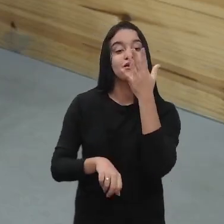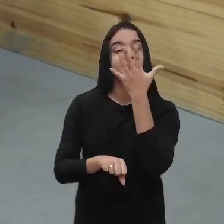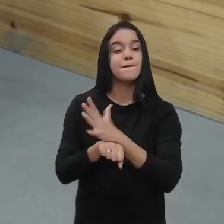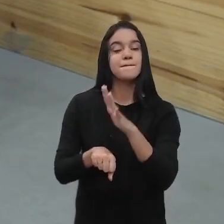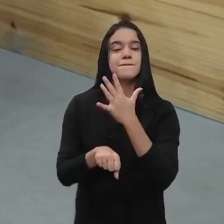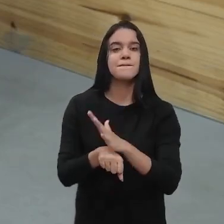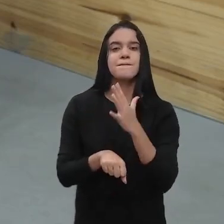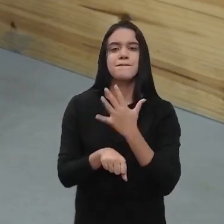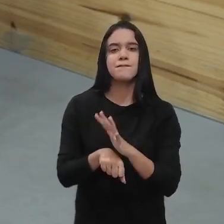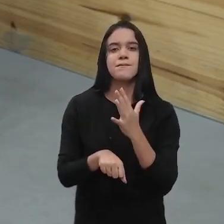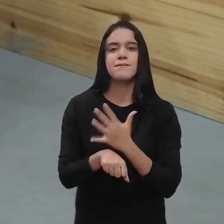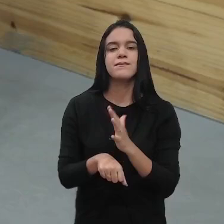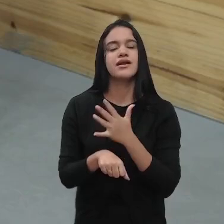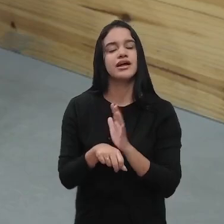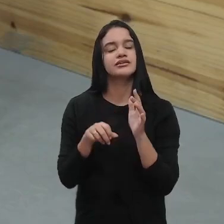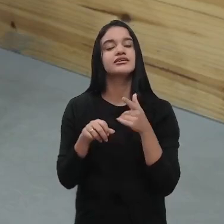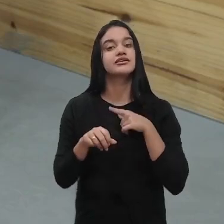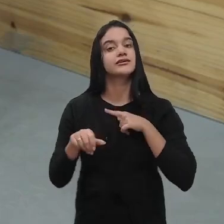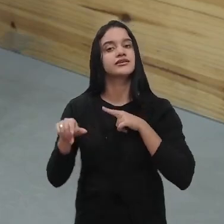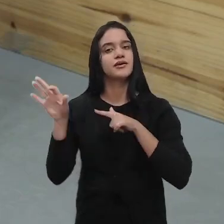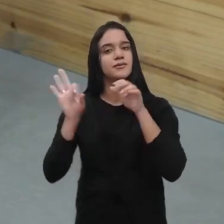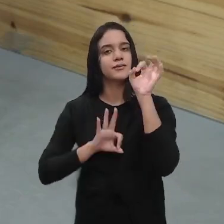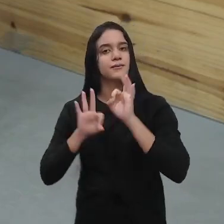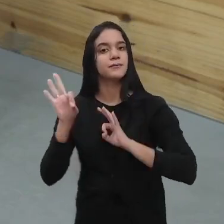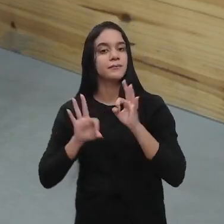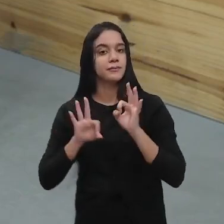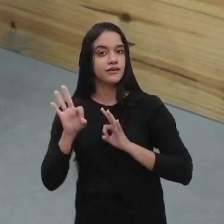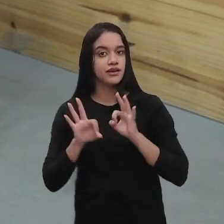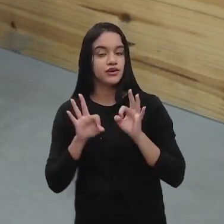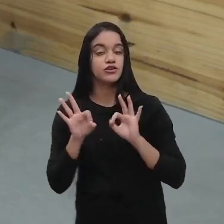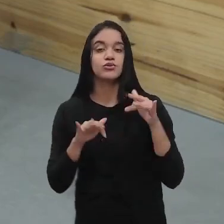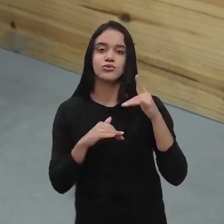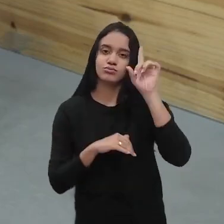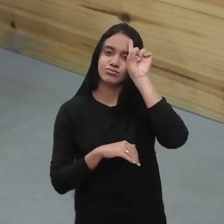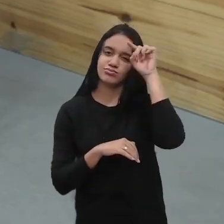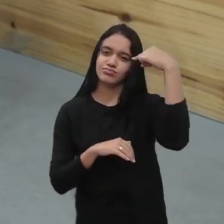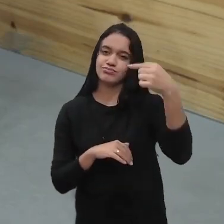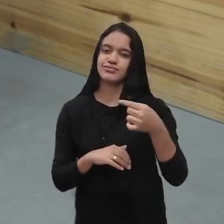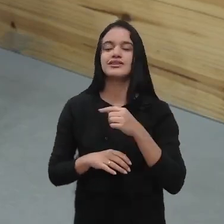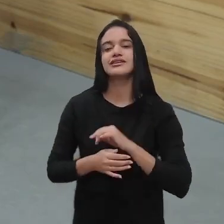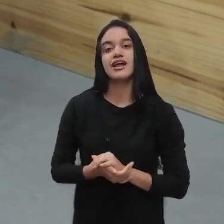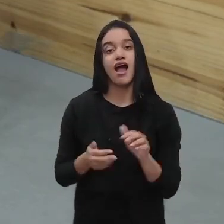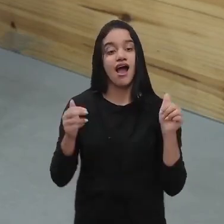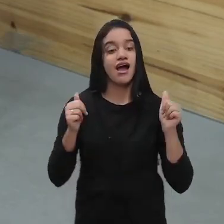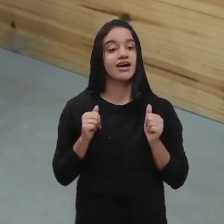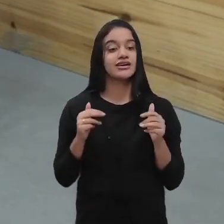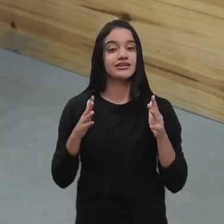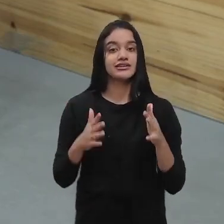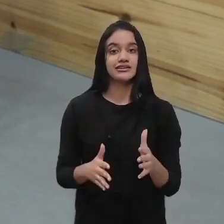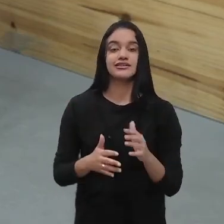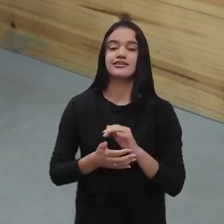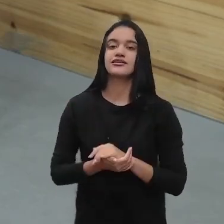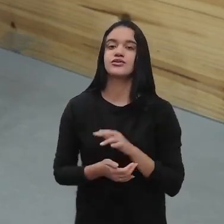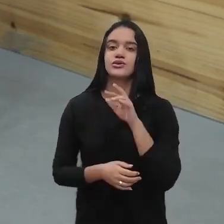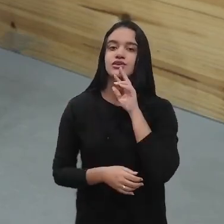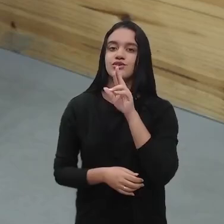prática, para isso ela tem que ser planejada. E aí ela torna-se o dia a dia. E aí é a ação